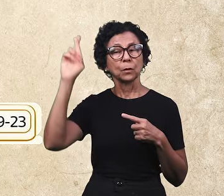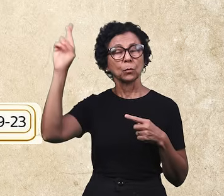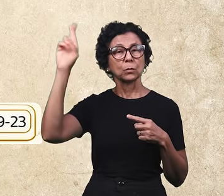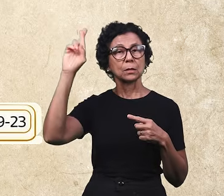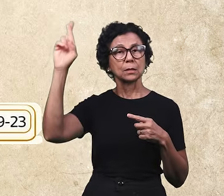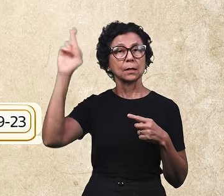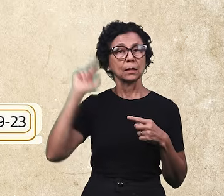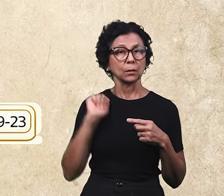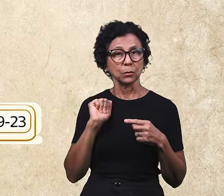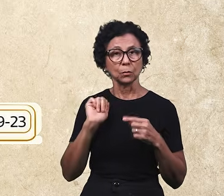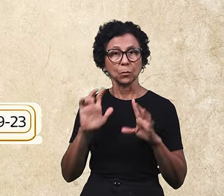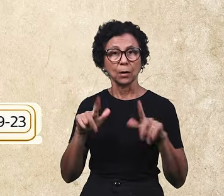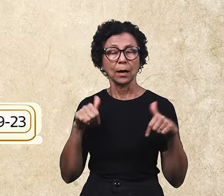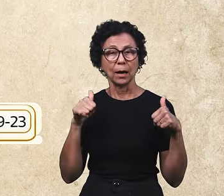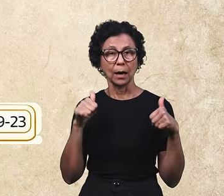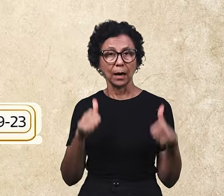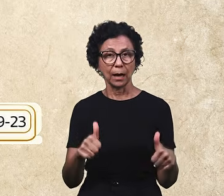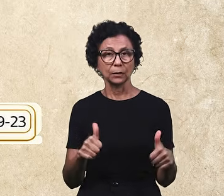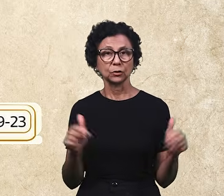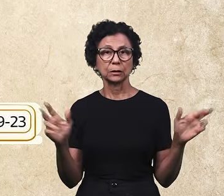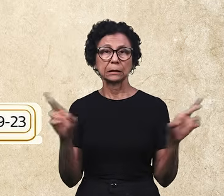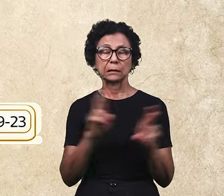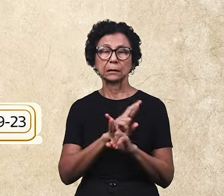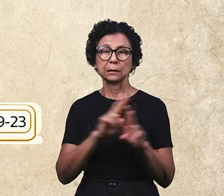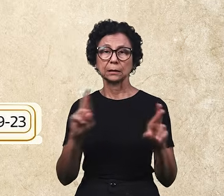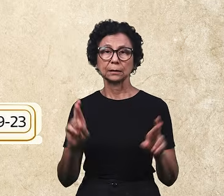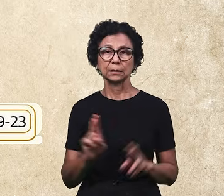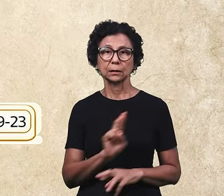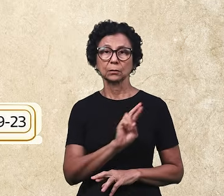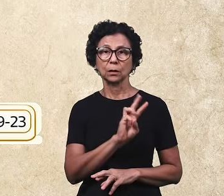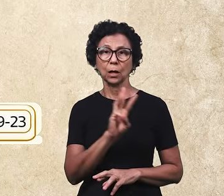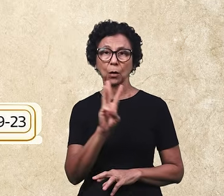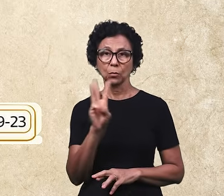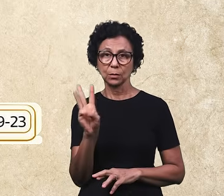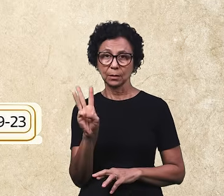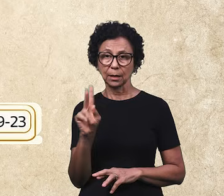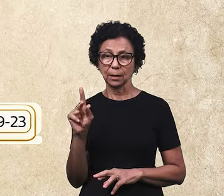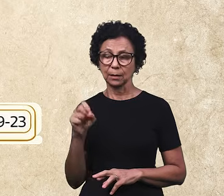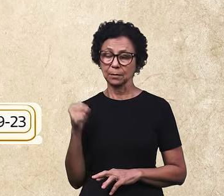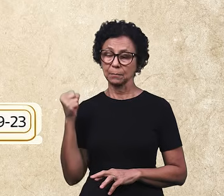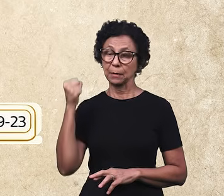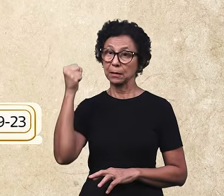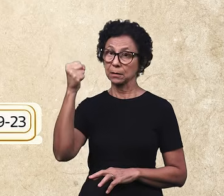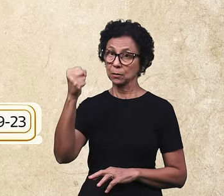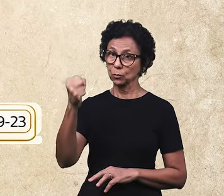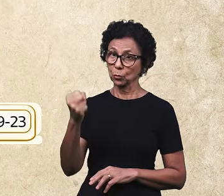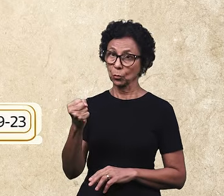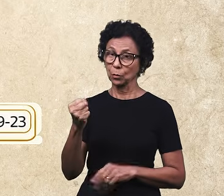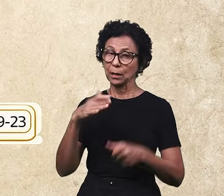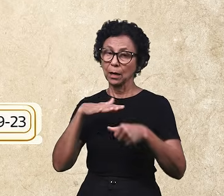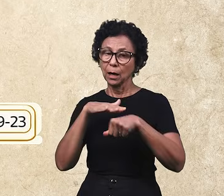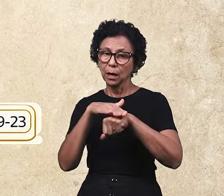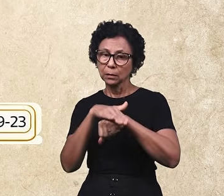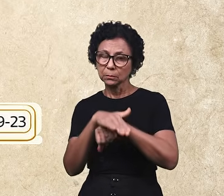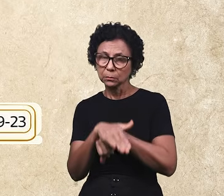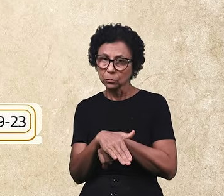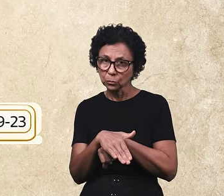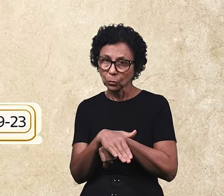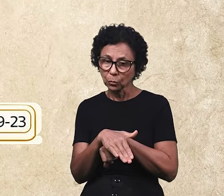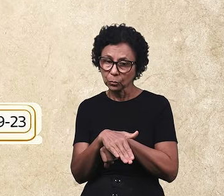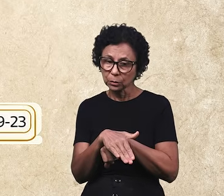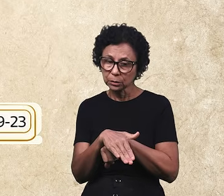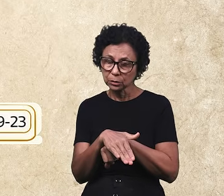Senhor com relação a pastores que estavam nas vigílias da noite e cuidando dos